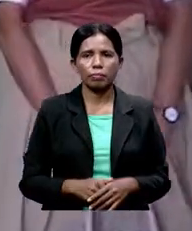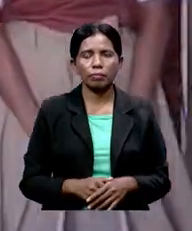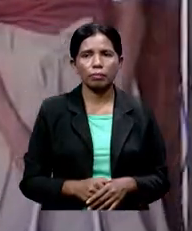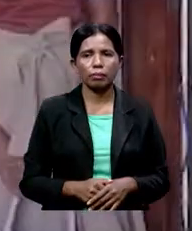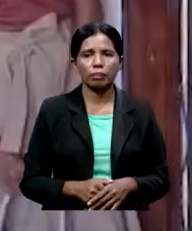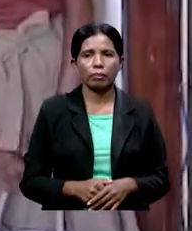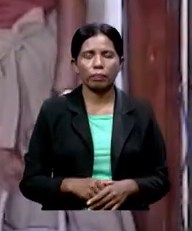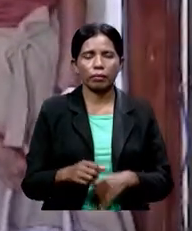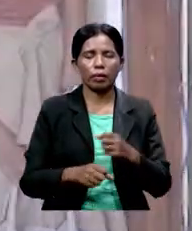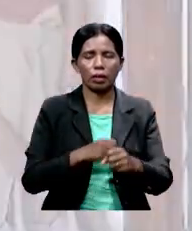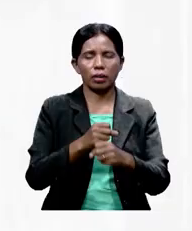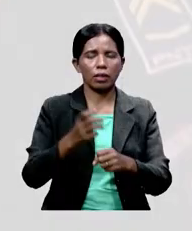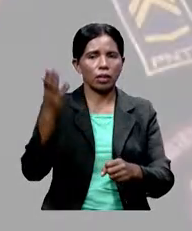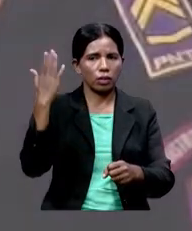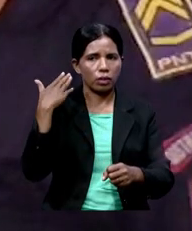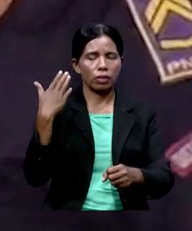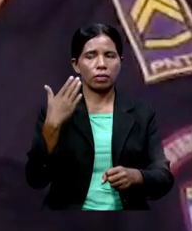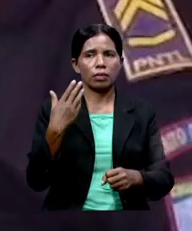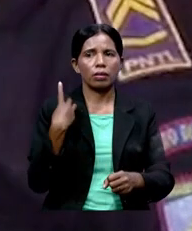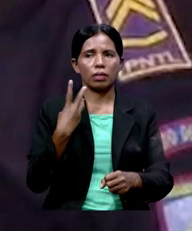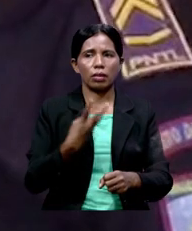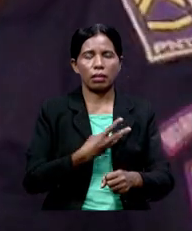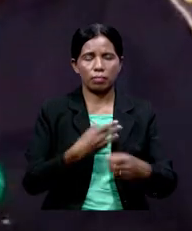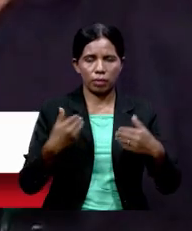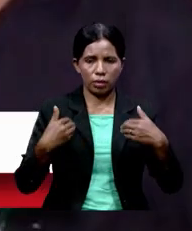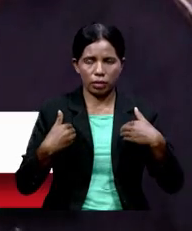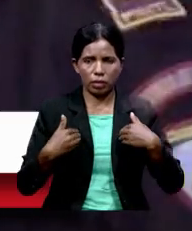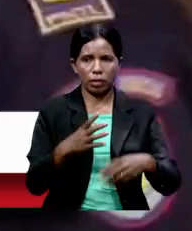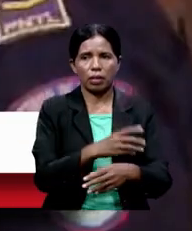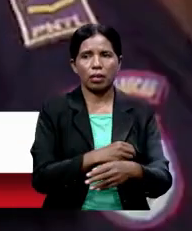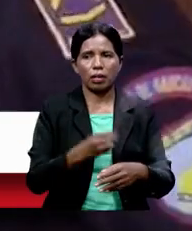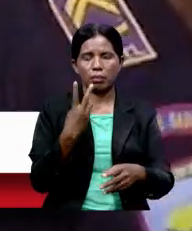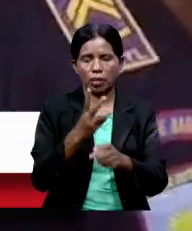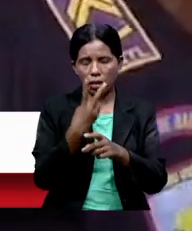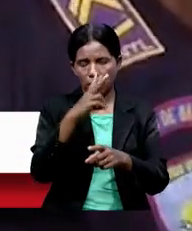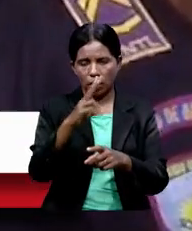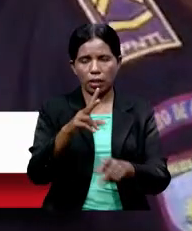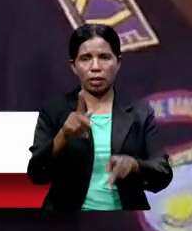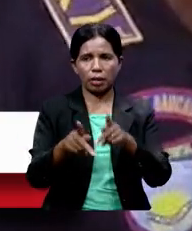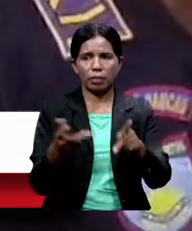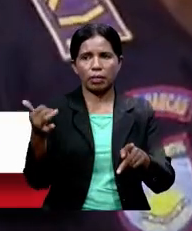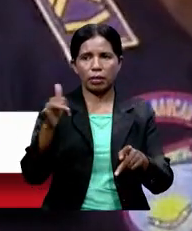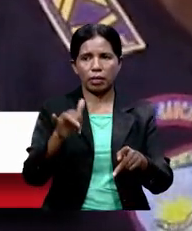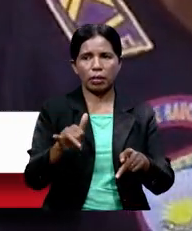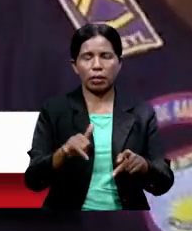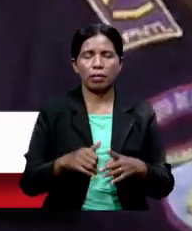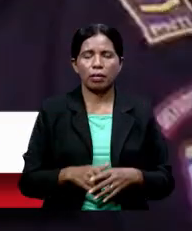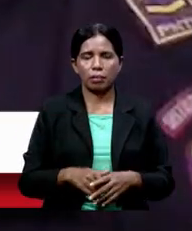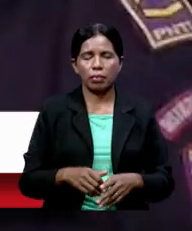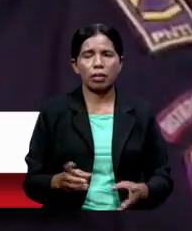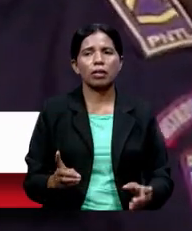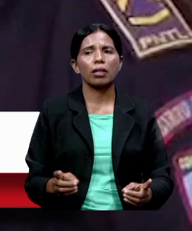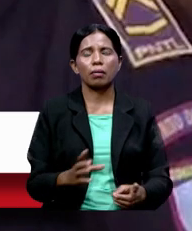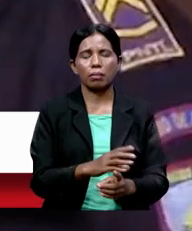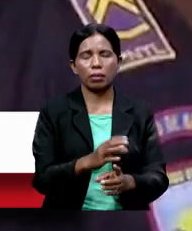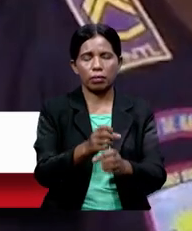Ia tinan kota 2023 ami ha caso violência baseia ba gênero, ne tu pulipan ba caso violência doméstica kere, ami ha 134 caso.